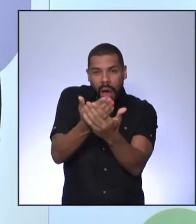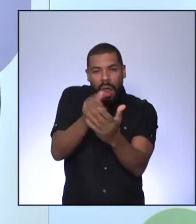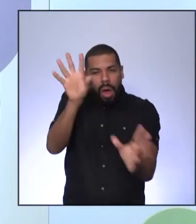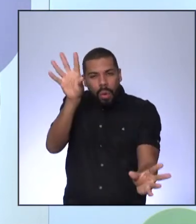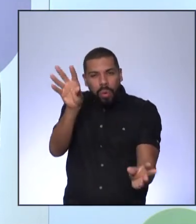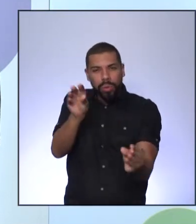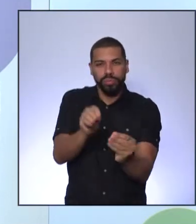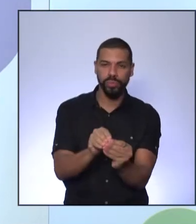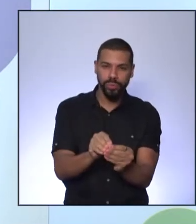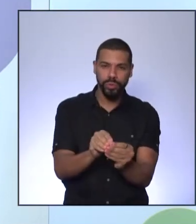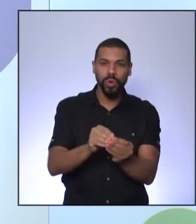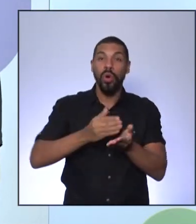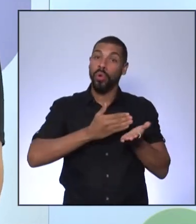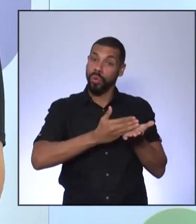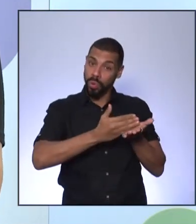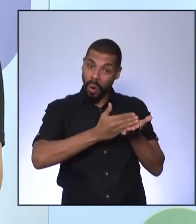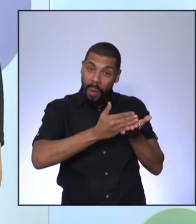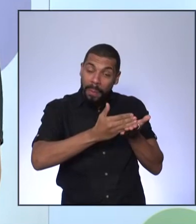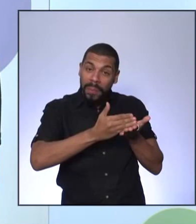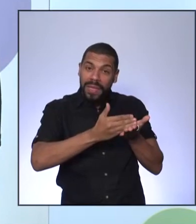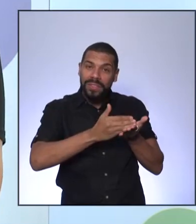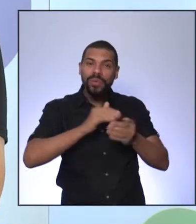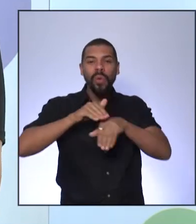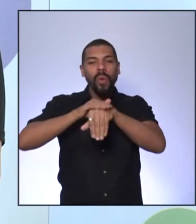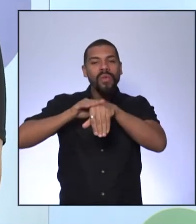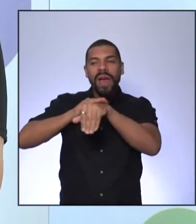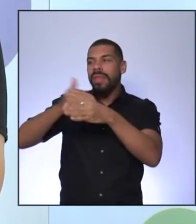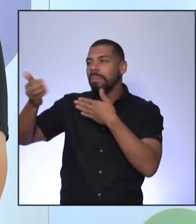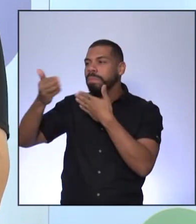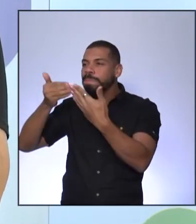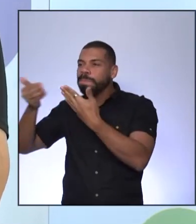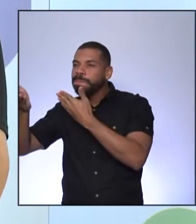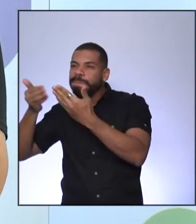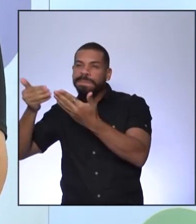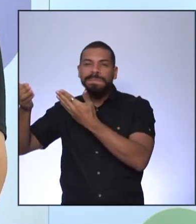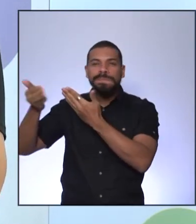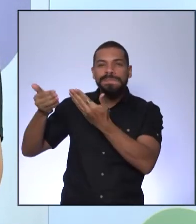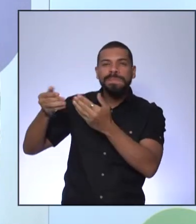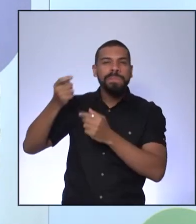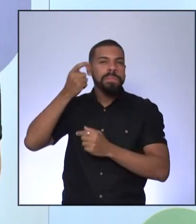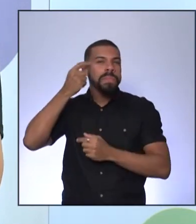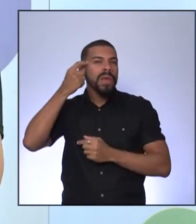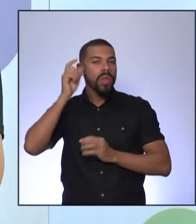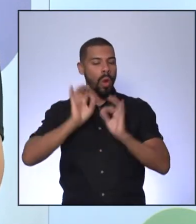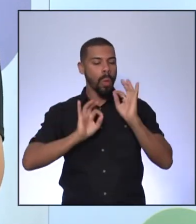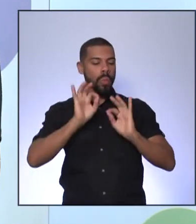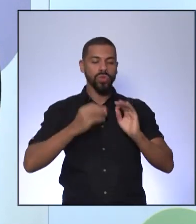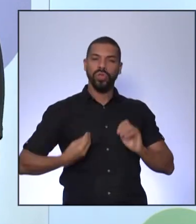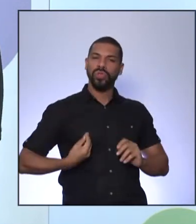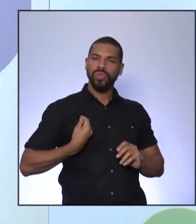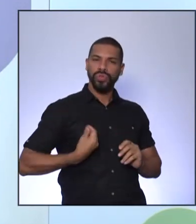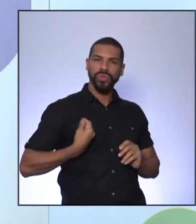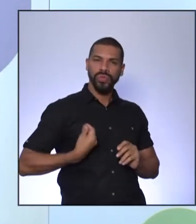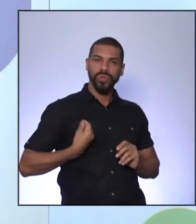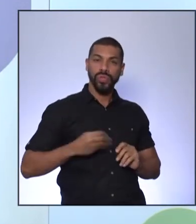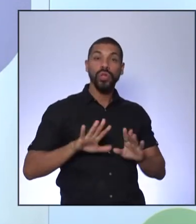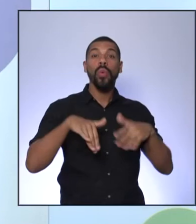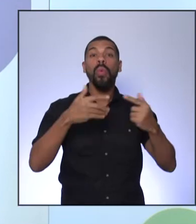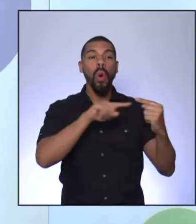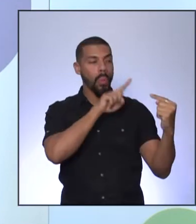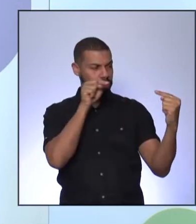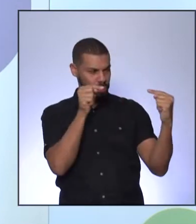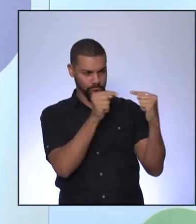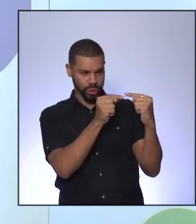acontece? No começo, a conversa foi de olhar um pouco o projeto de vida e falar sobre os